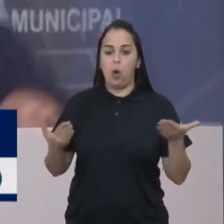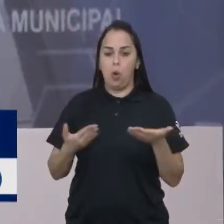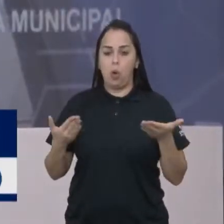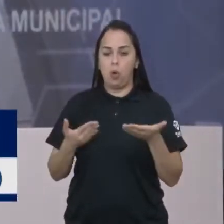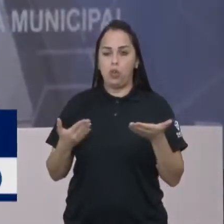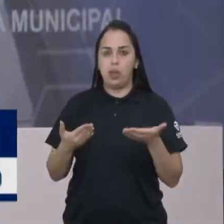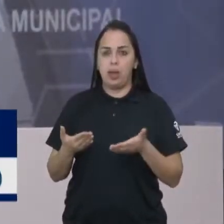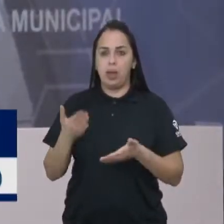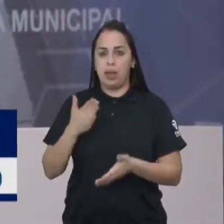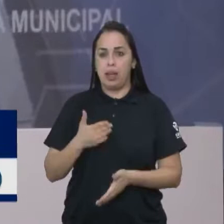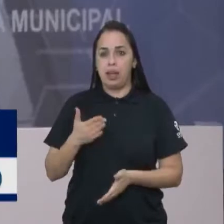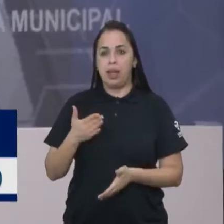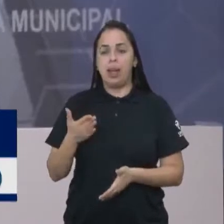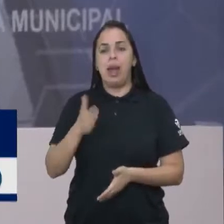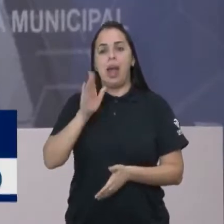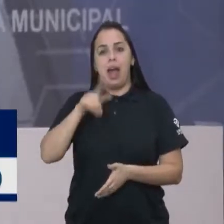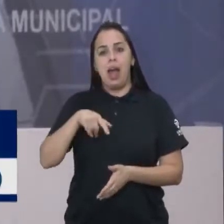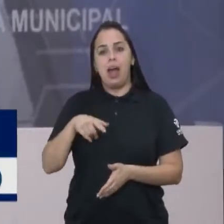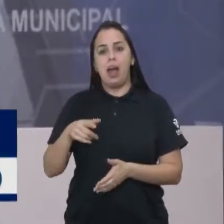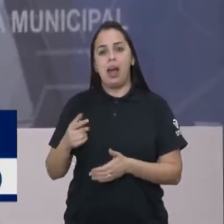amigo Guilherme Bellini,